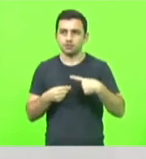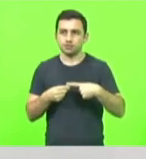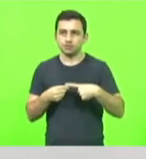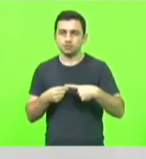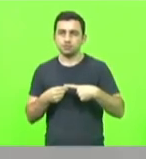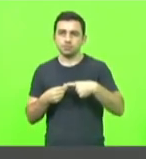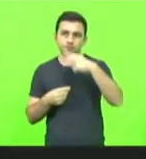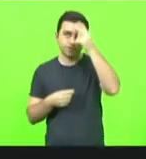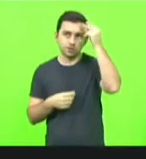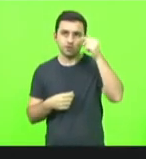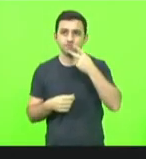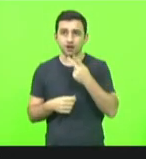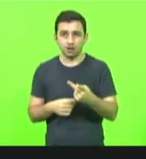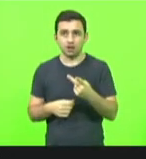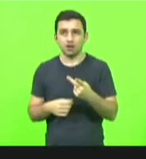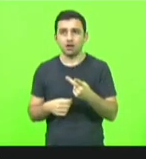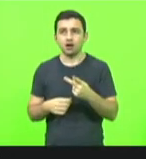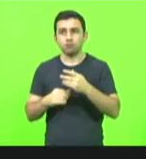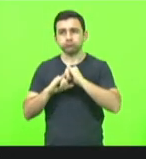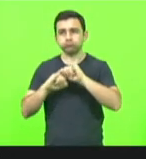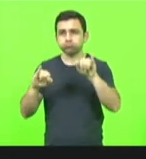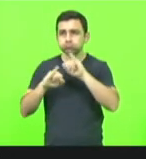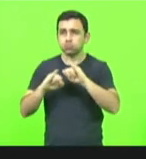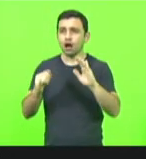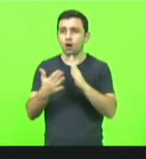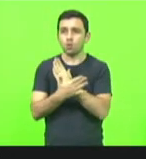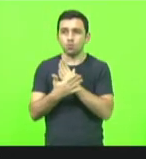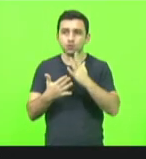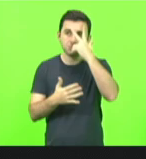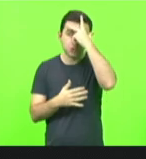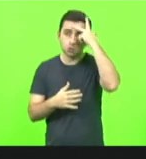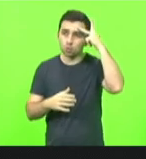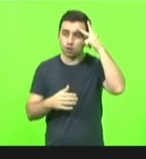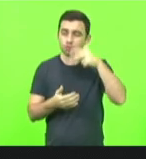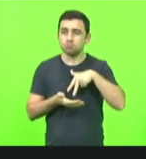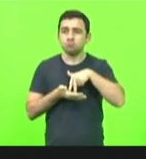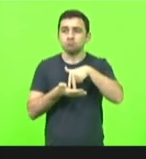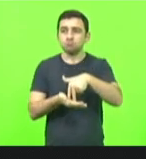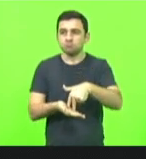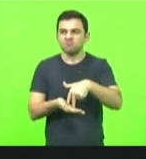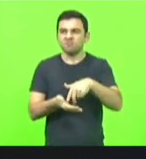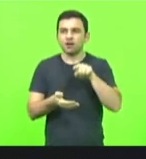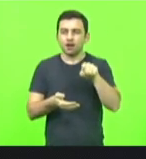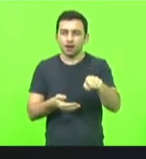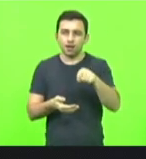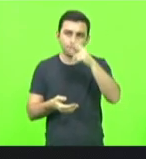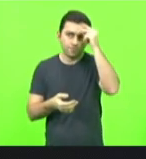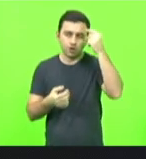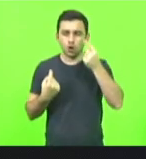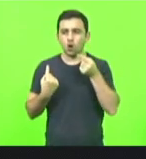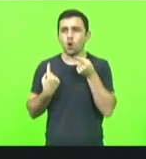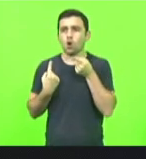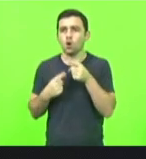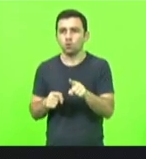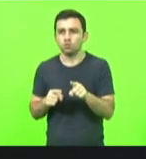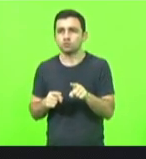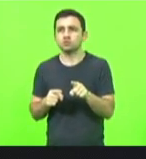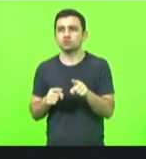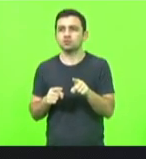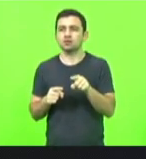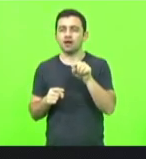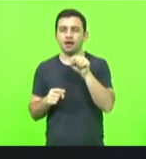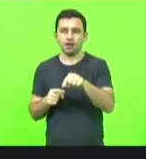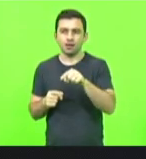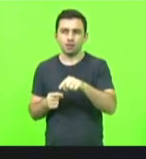Informo que, diante da manifestação de algumas pessoas em frente à prefeitura contra o passaporte da vacina, tomamos a seguinte